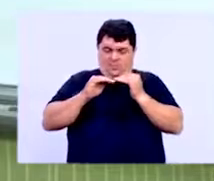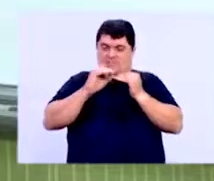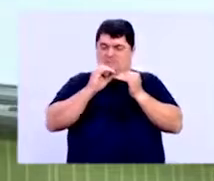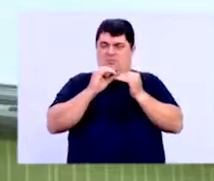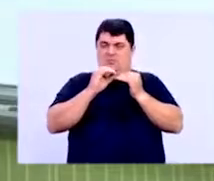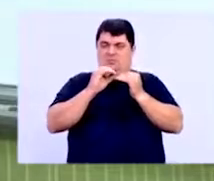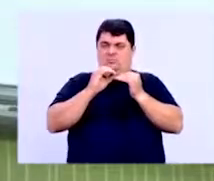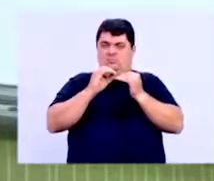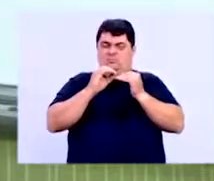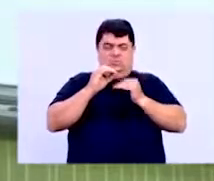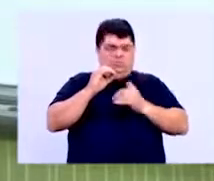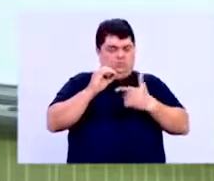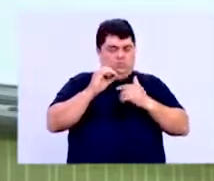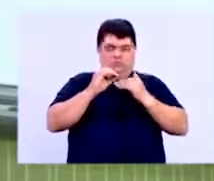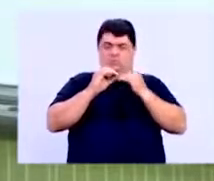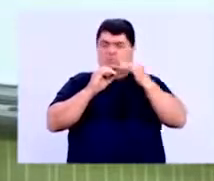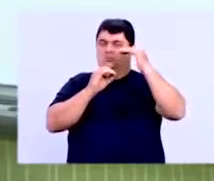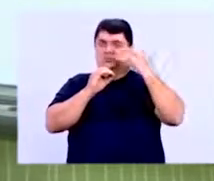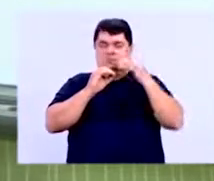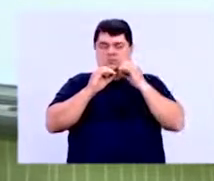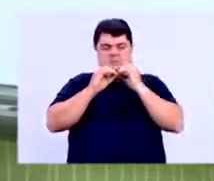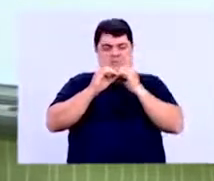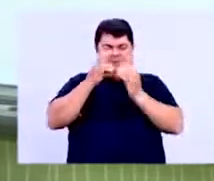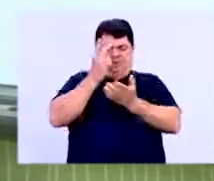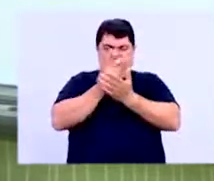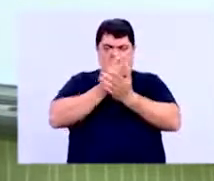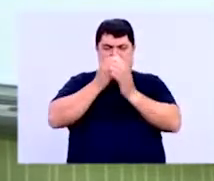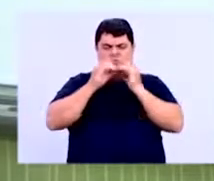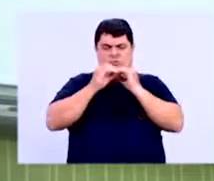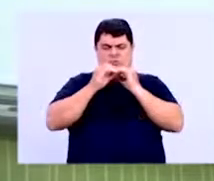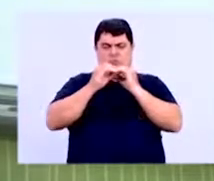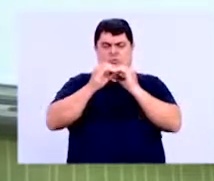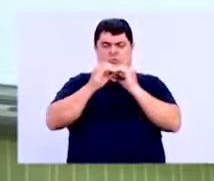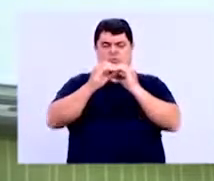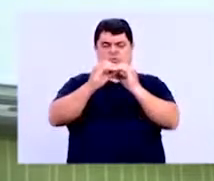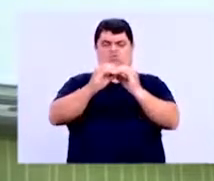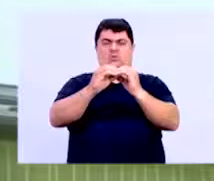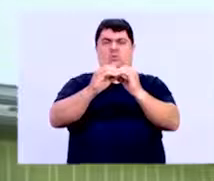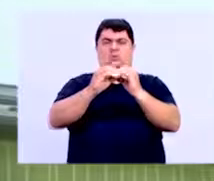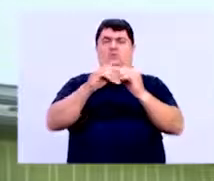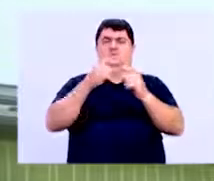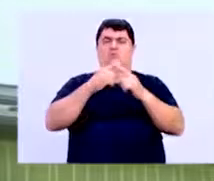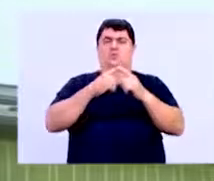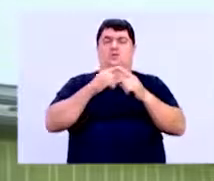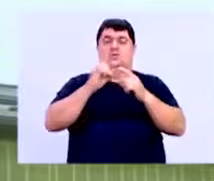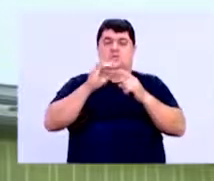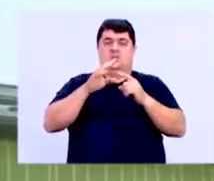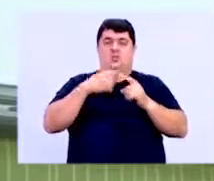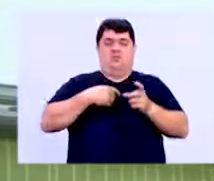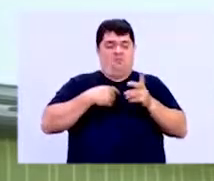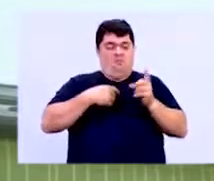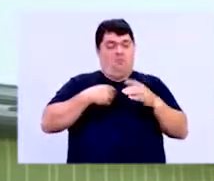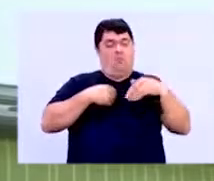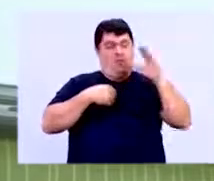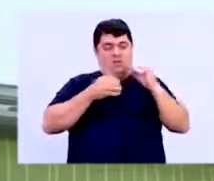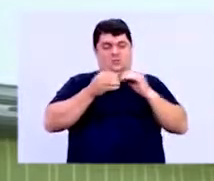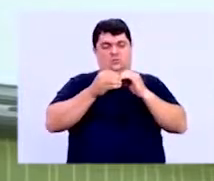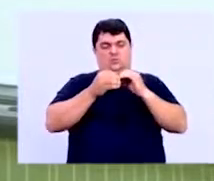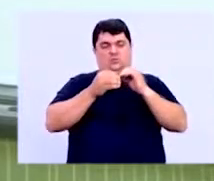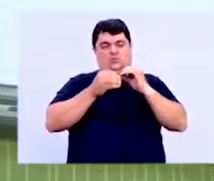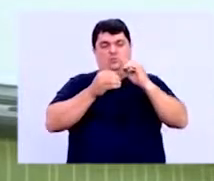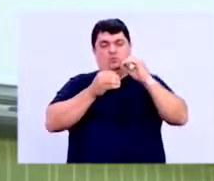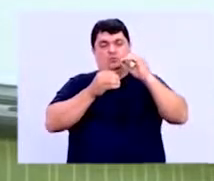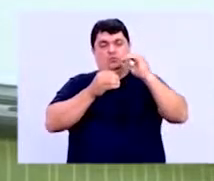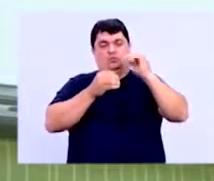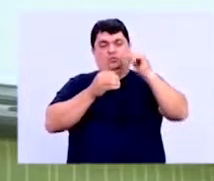momento eu começo a ter lucro. Quando a receita que eu já tive cobre todas as minhas despesas e eu começo a ter lucro. Certo? Vamos